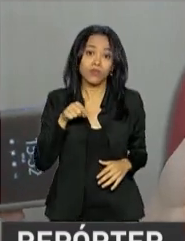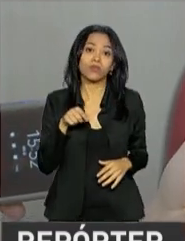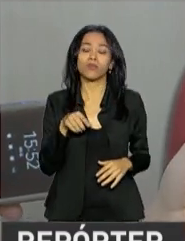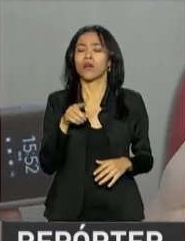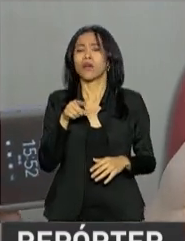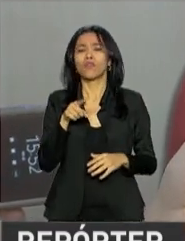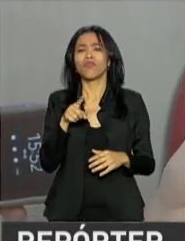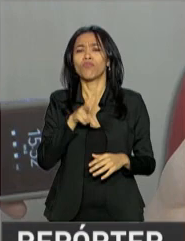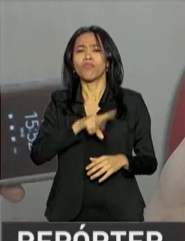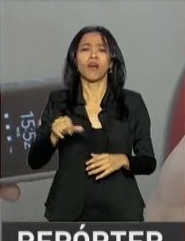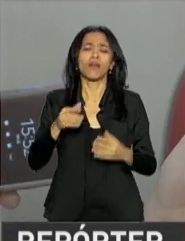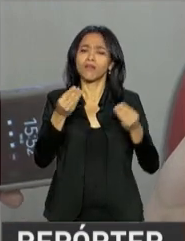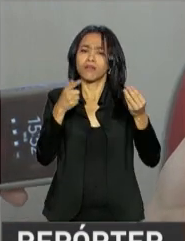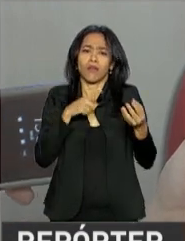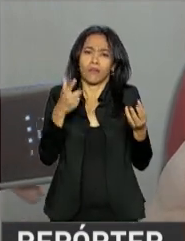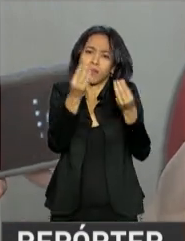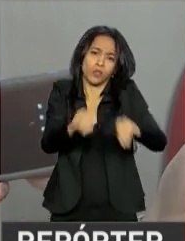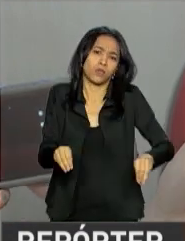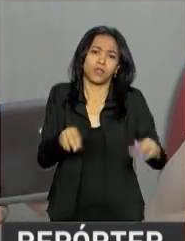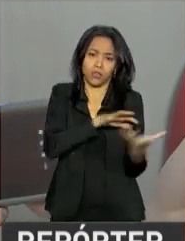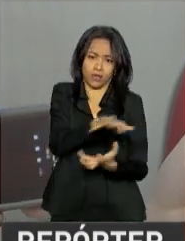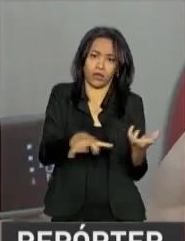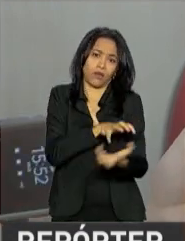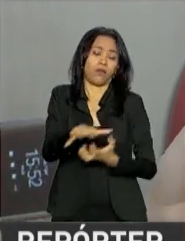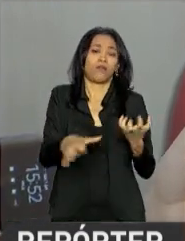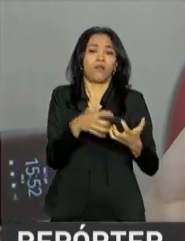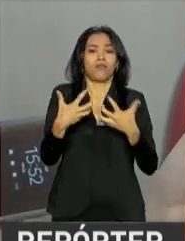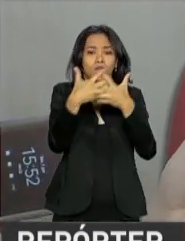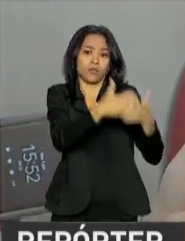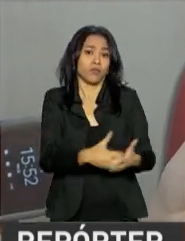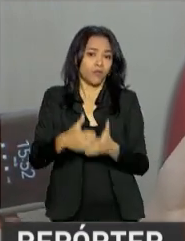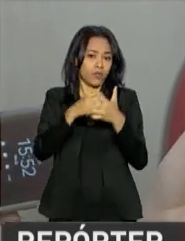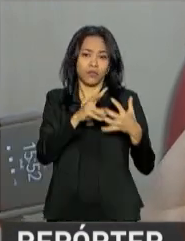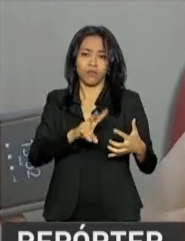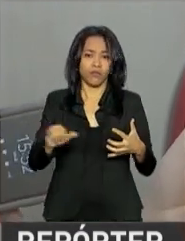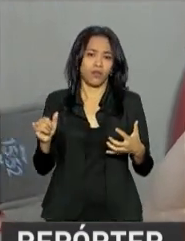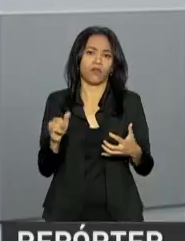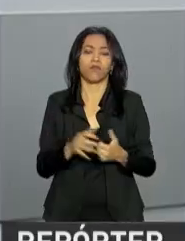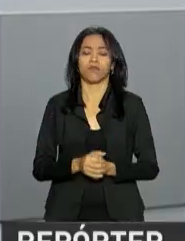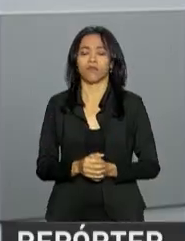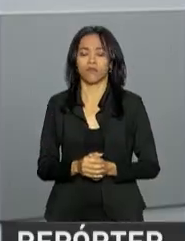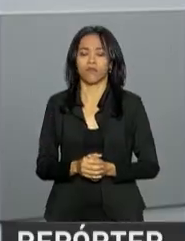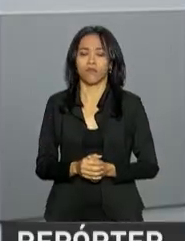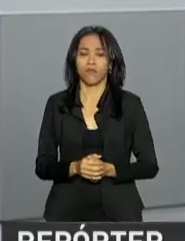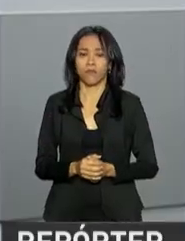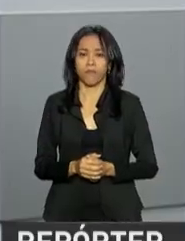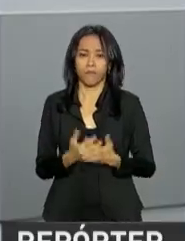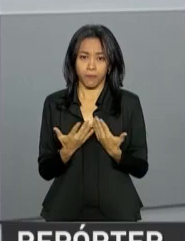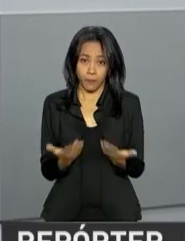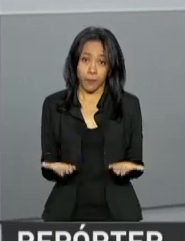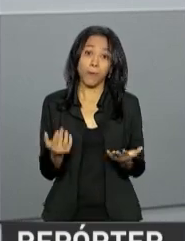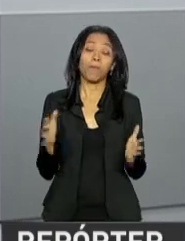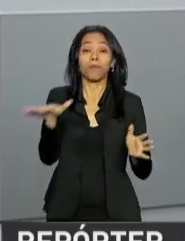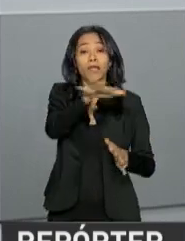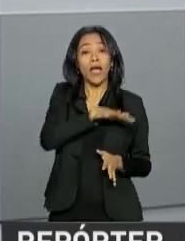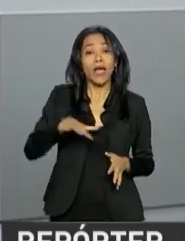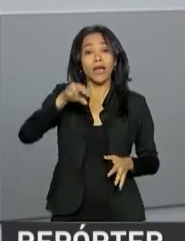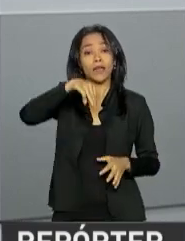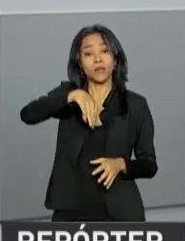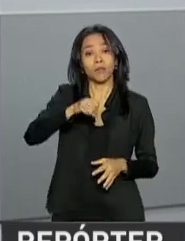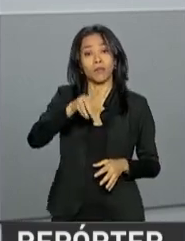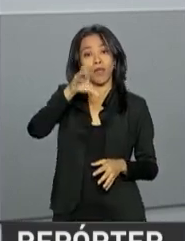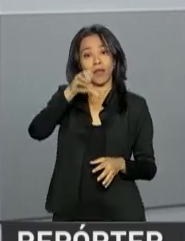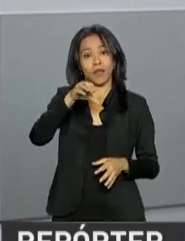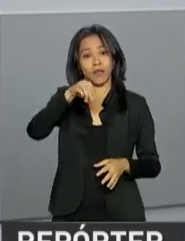ano todo em que é um movimento muito significativo e vem crescendo desde o ano passado olha o mercado financeiro fez um novo